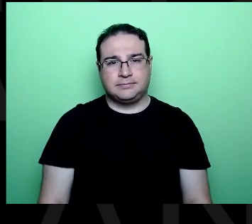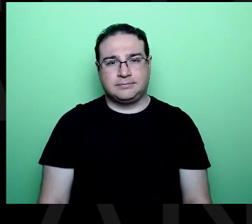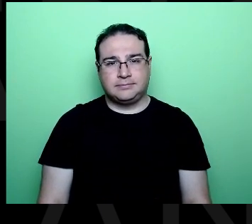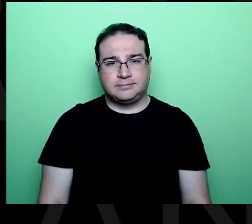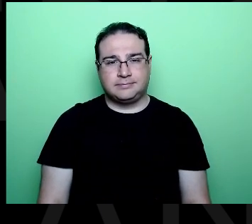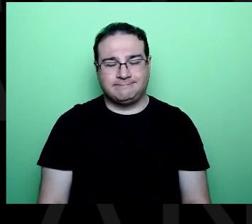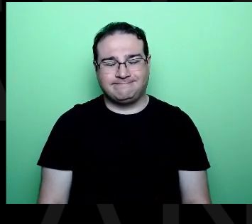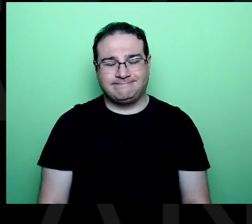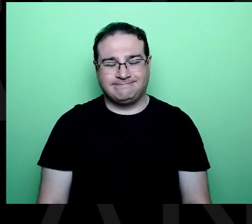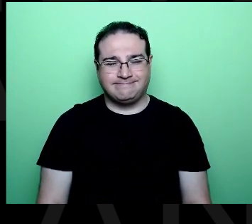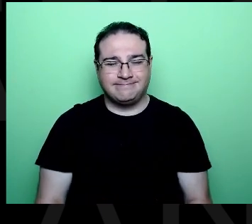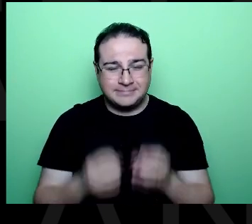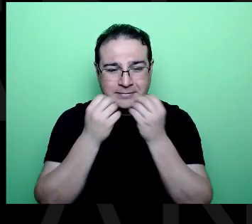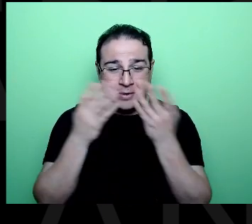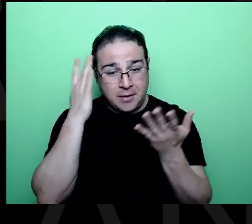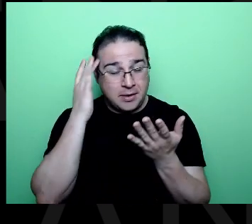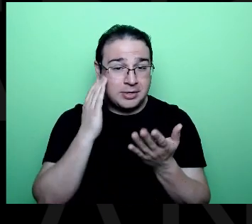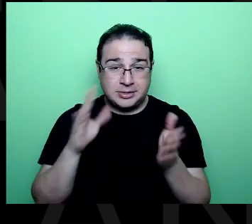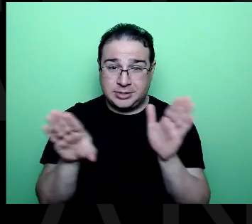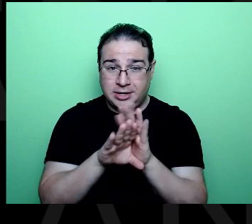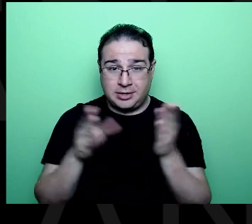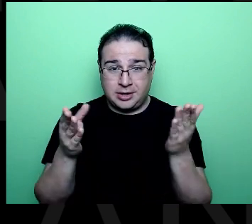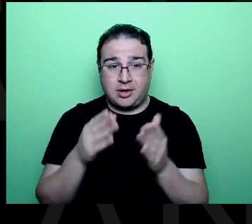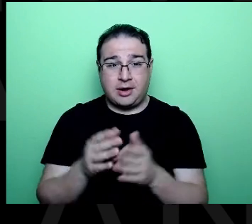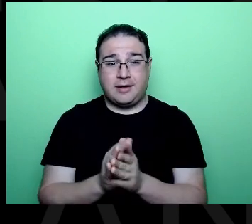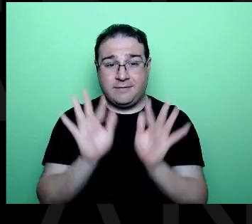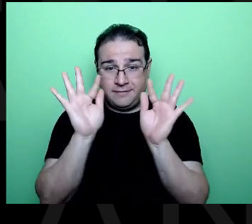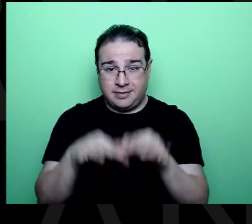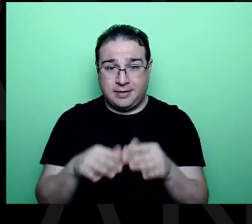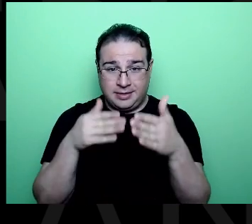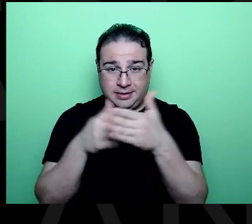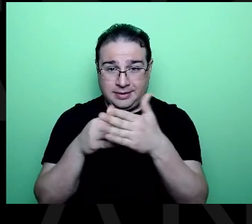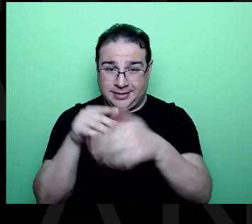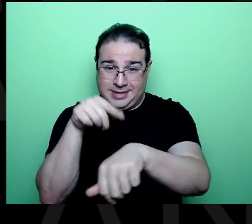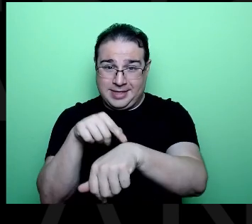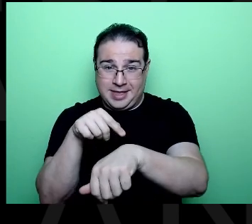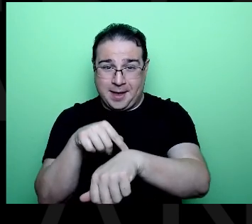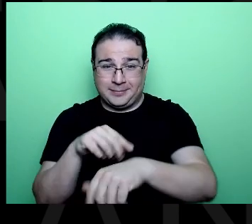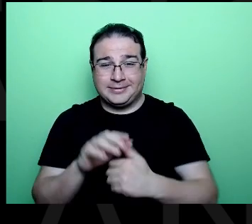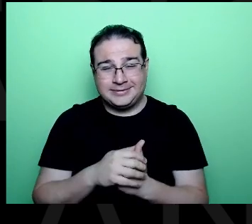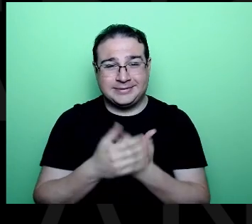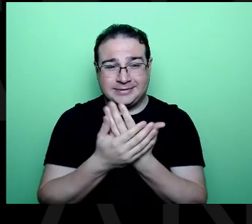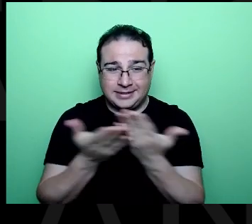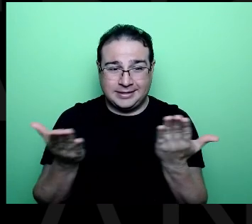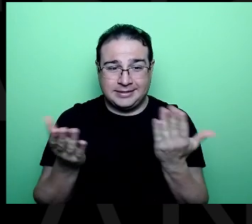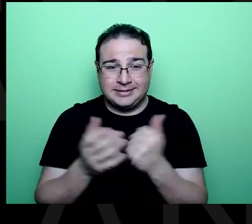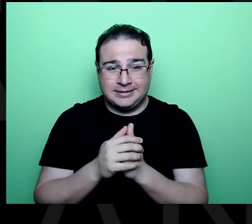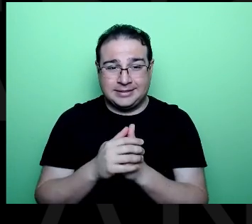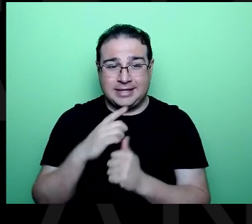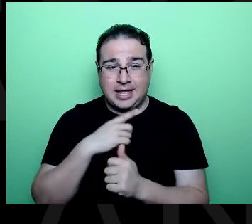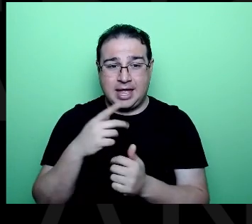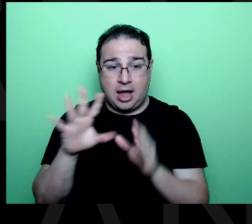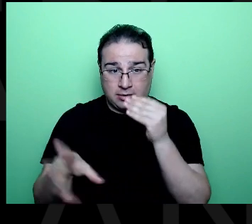Bom, eu acho que a gente está chegando aqui no nosso limite de tempo, né? Vocês têm